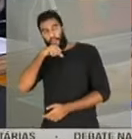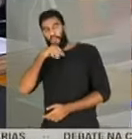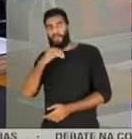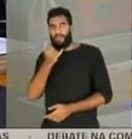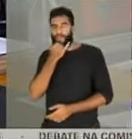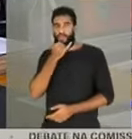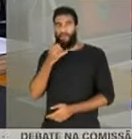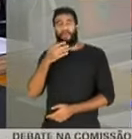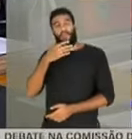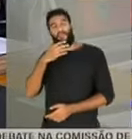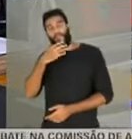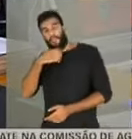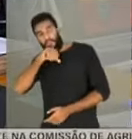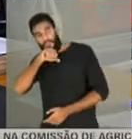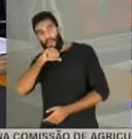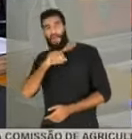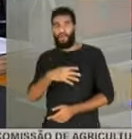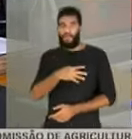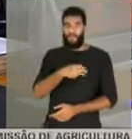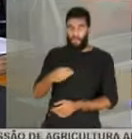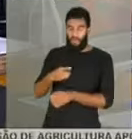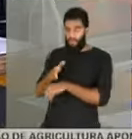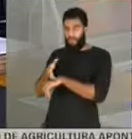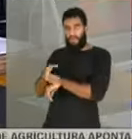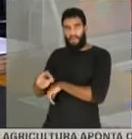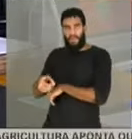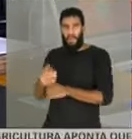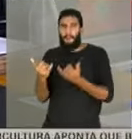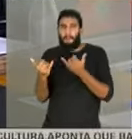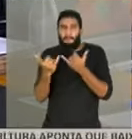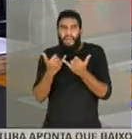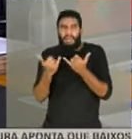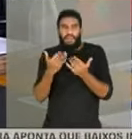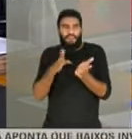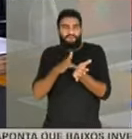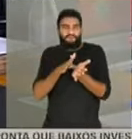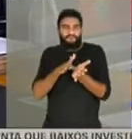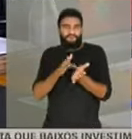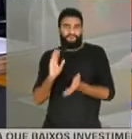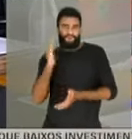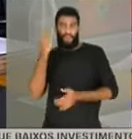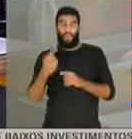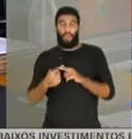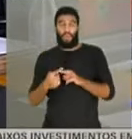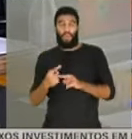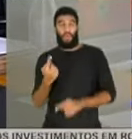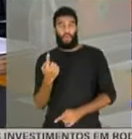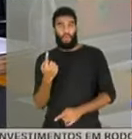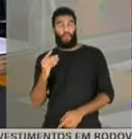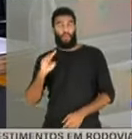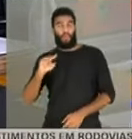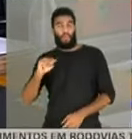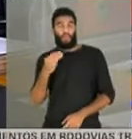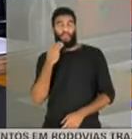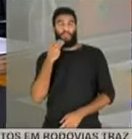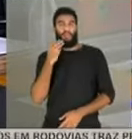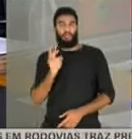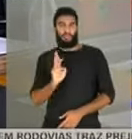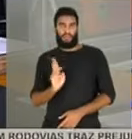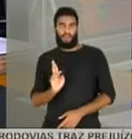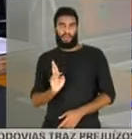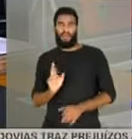Câmara de Comércio, que parece ser mais uma picaretagem, porque recebeu R$1 milhão aqui, o que foi? Foi